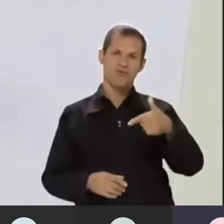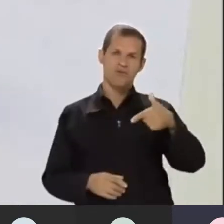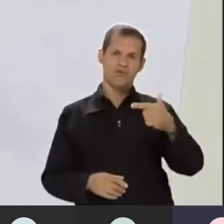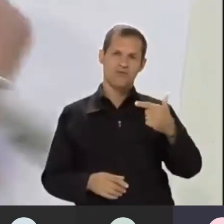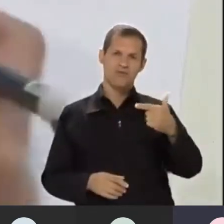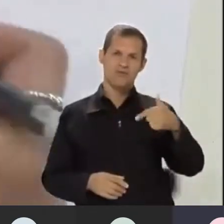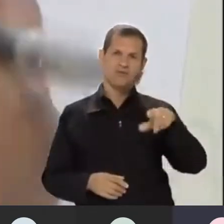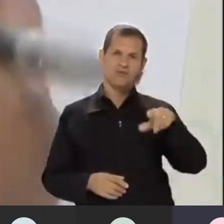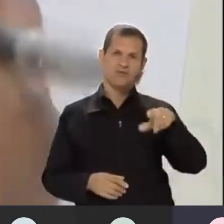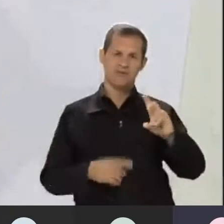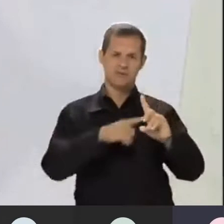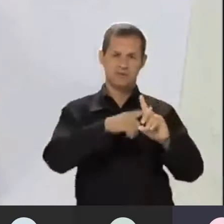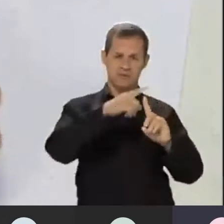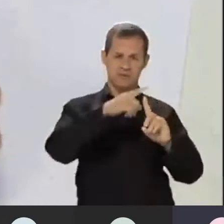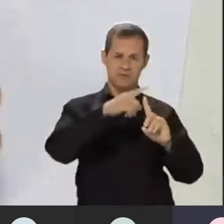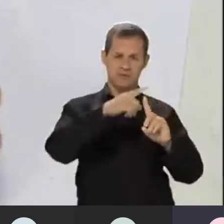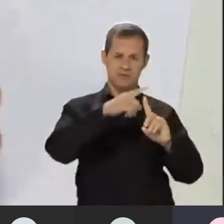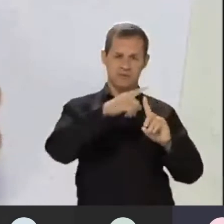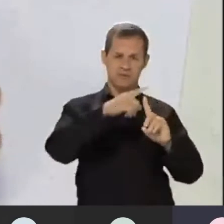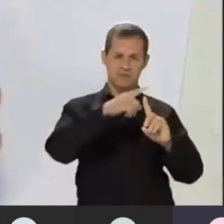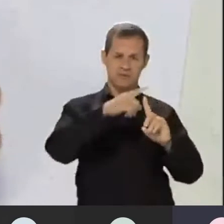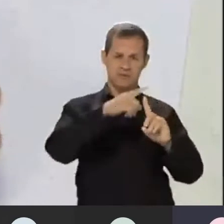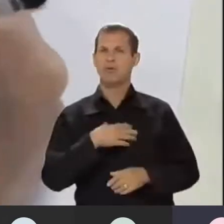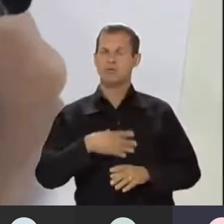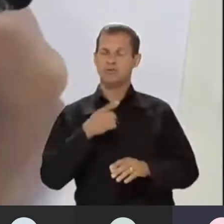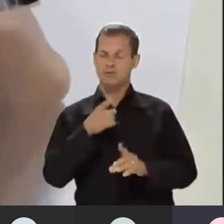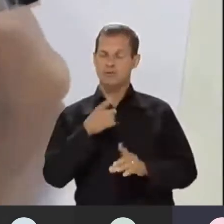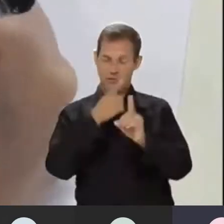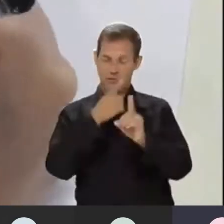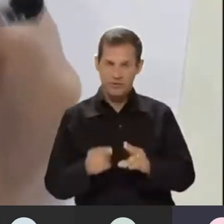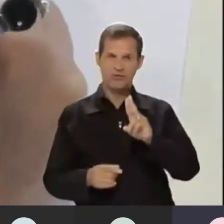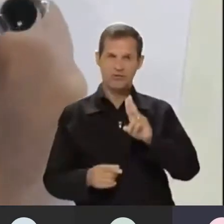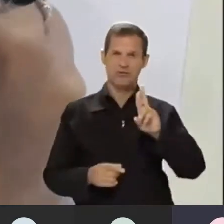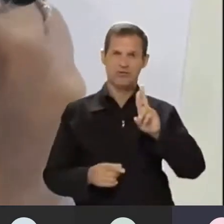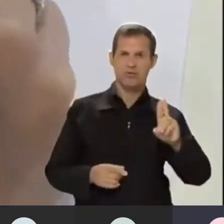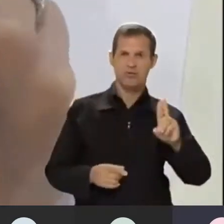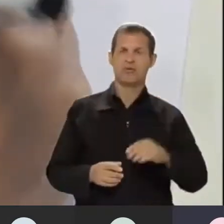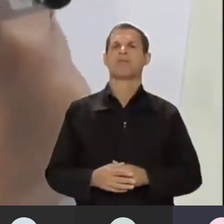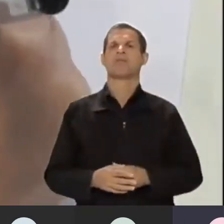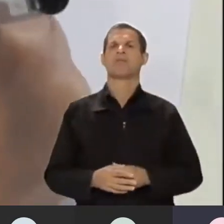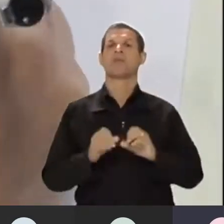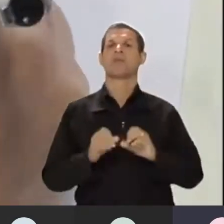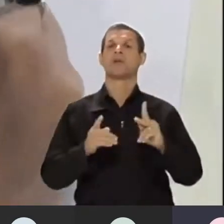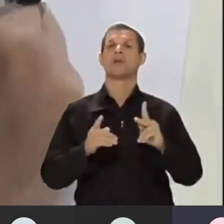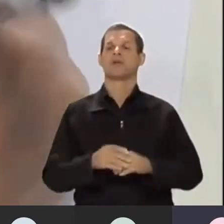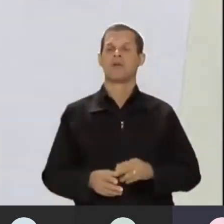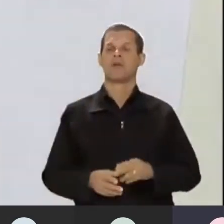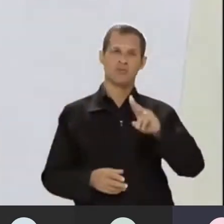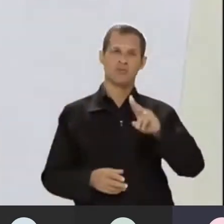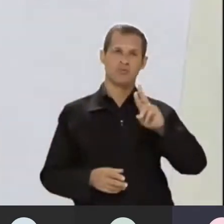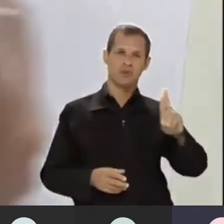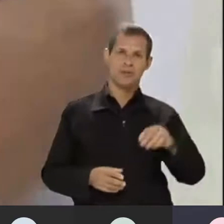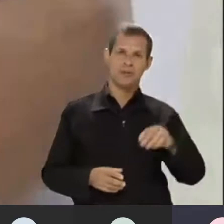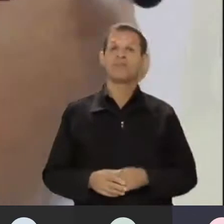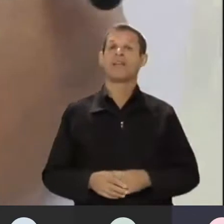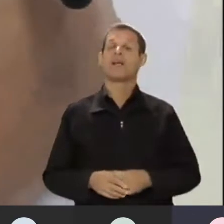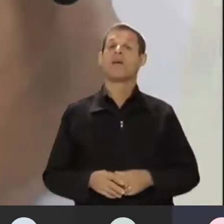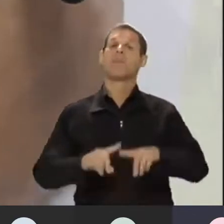27,5 graus Celsius. E aí, novamente, eu quero que você encontre a umidade relativa. Umidade